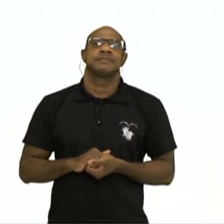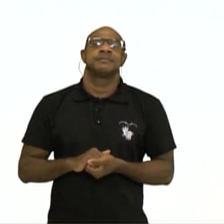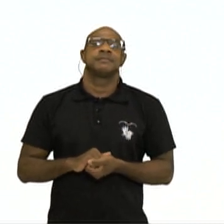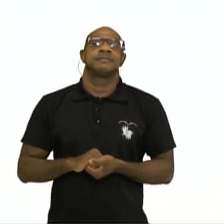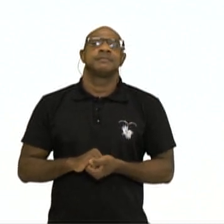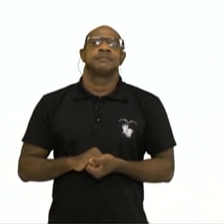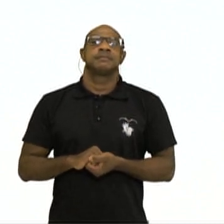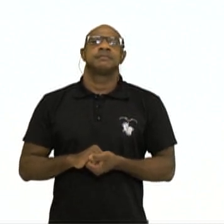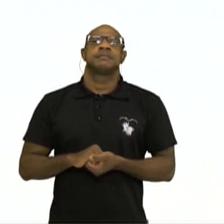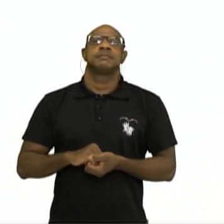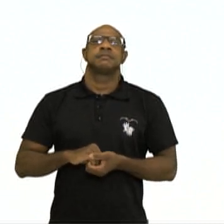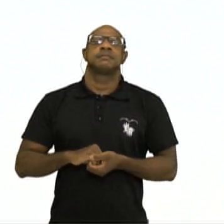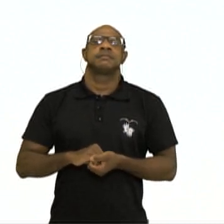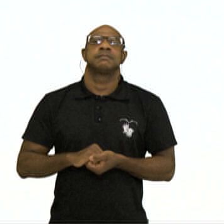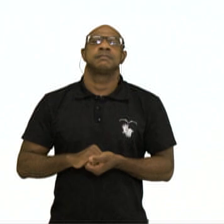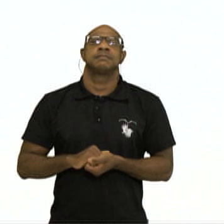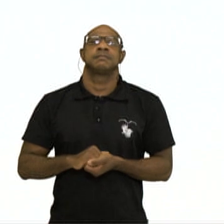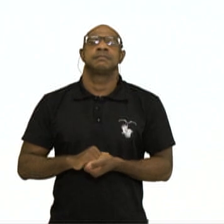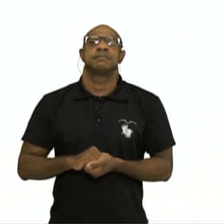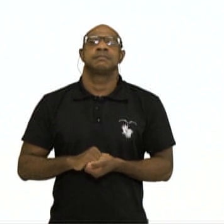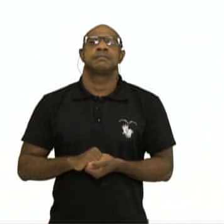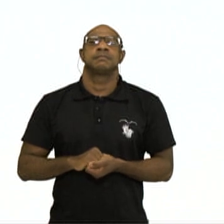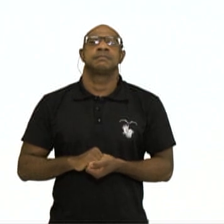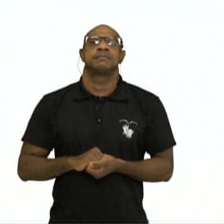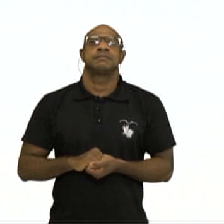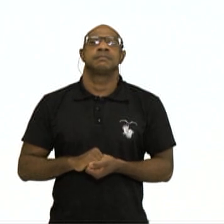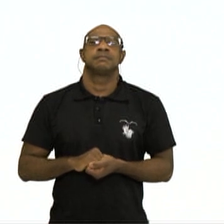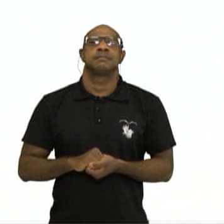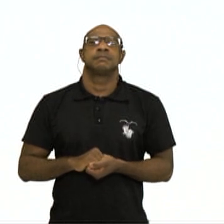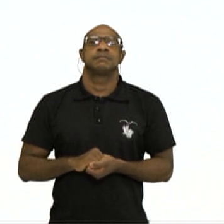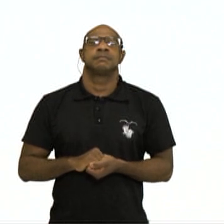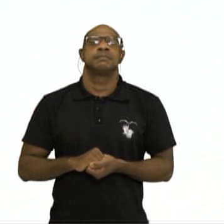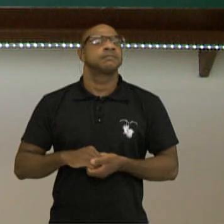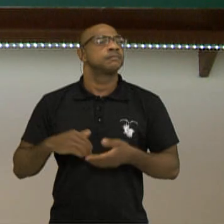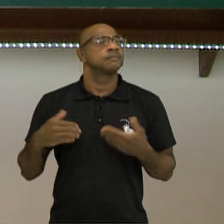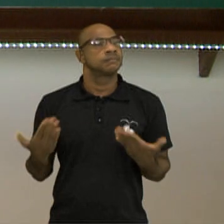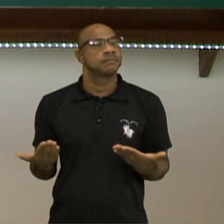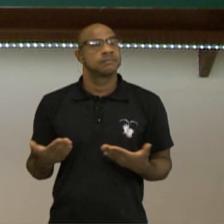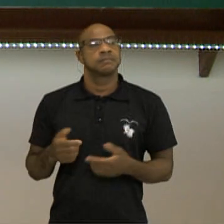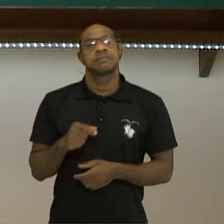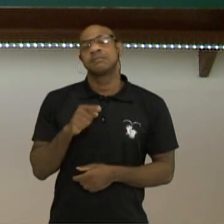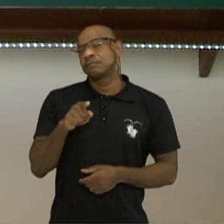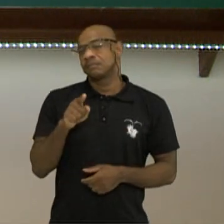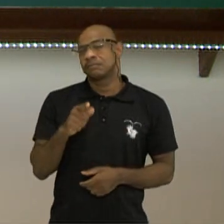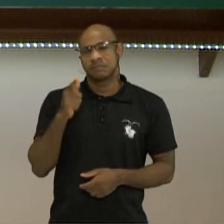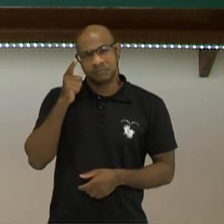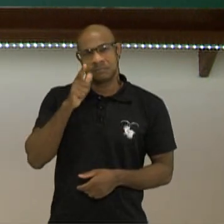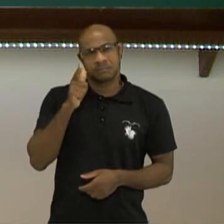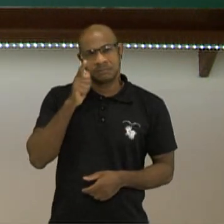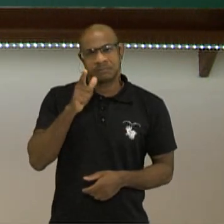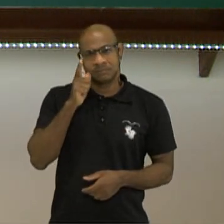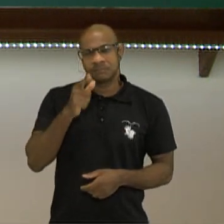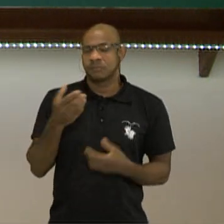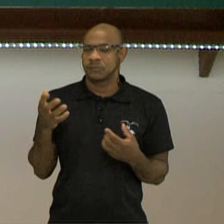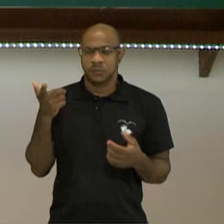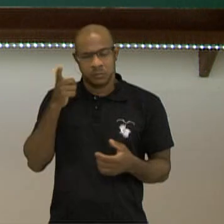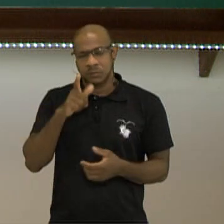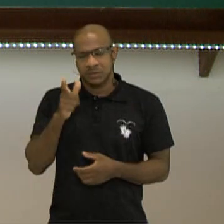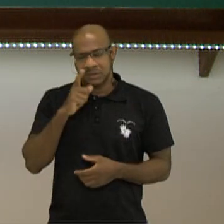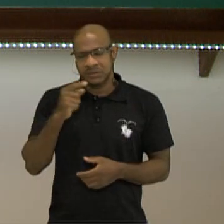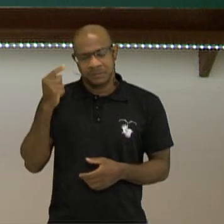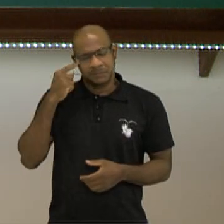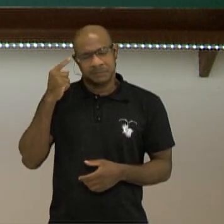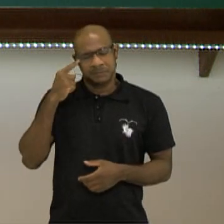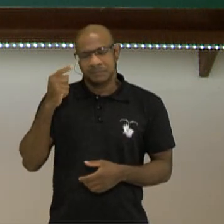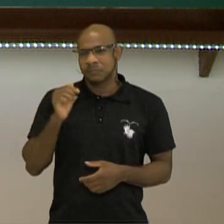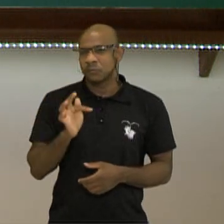will travel a few or a lot? E aí, você consegue fazer previsões sobre o seu futuro,